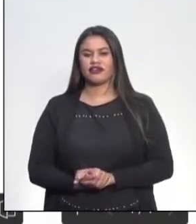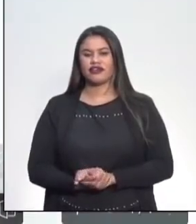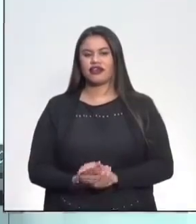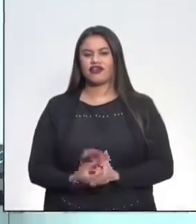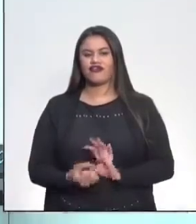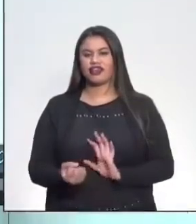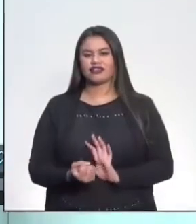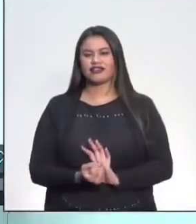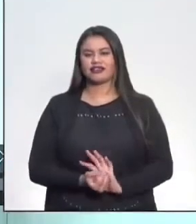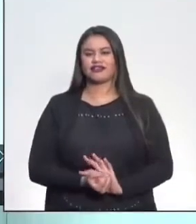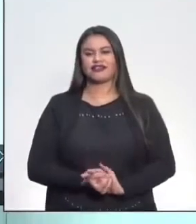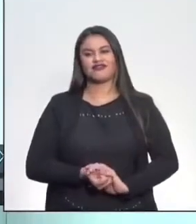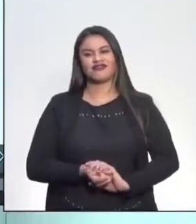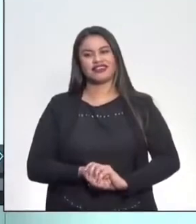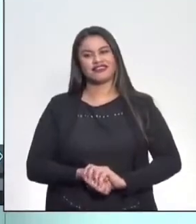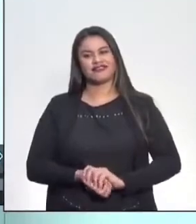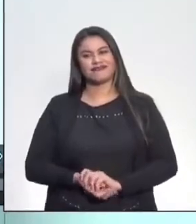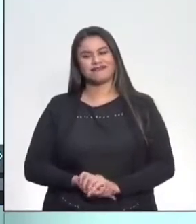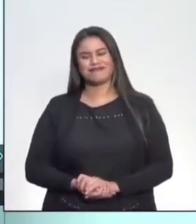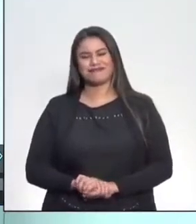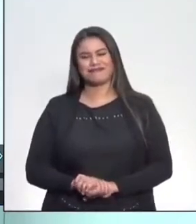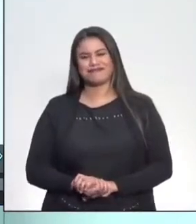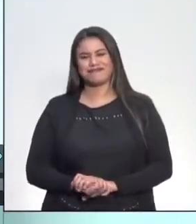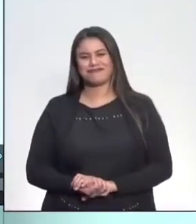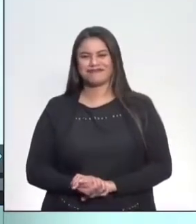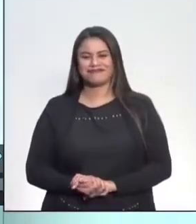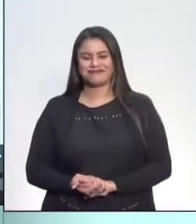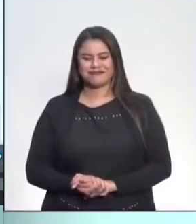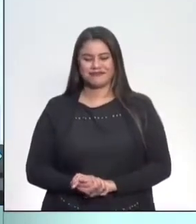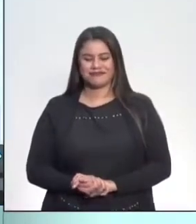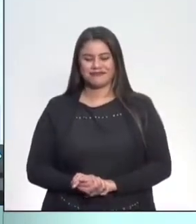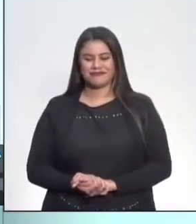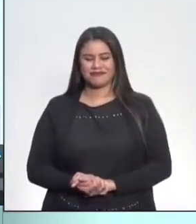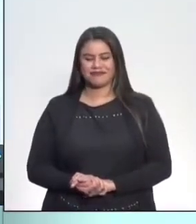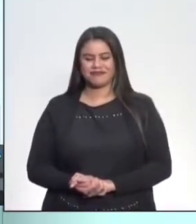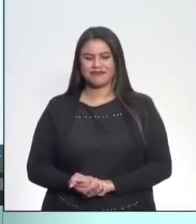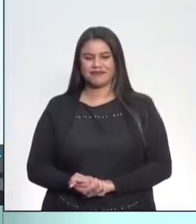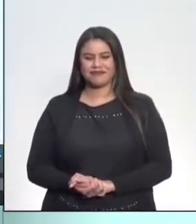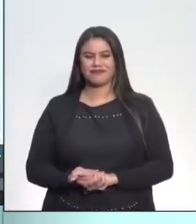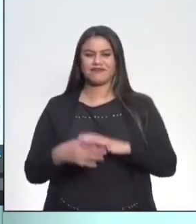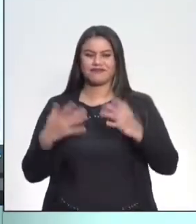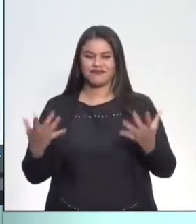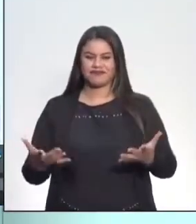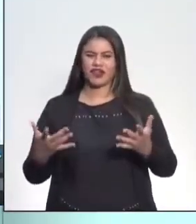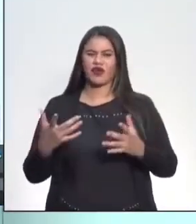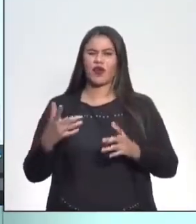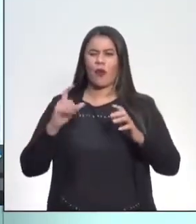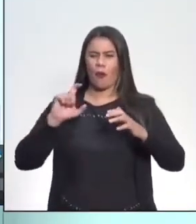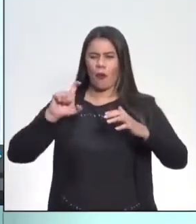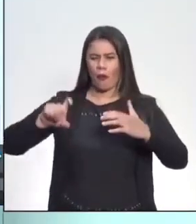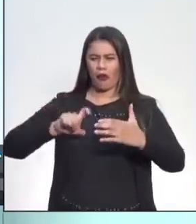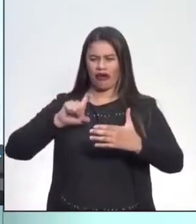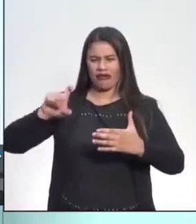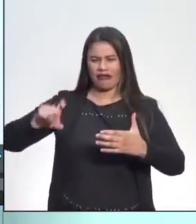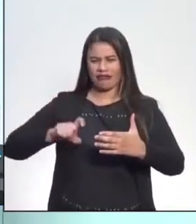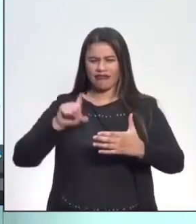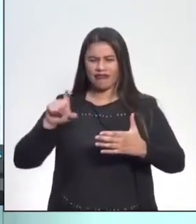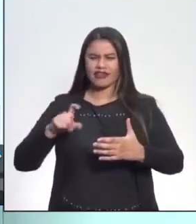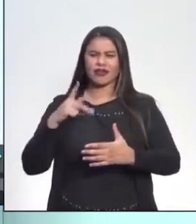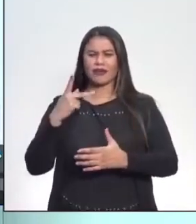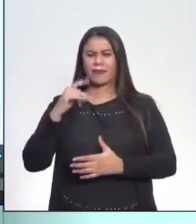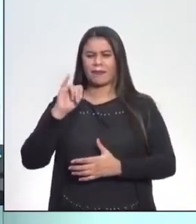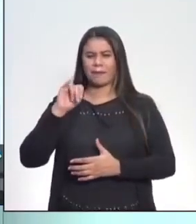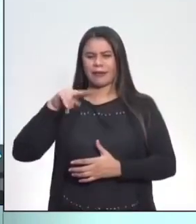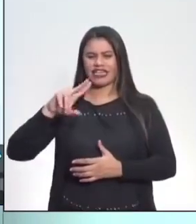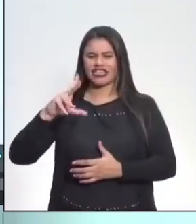bacana. Então, vamos lá. A primeira aluna que falou que o grafite ou a pichação, enfim, é uma